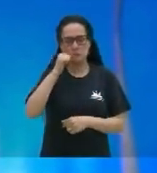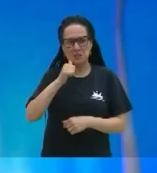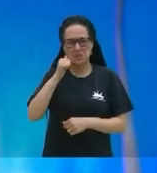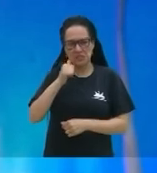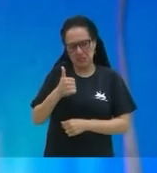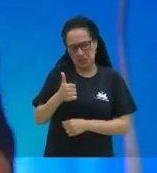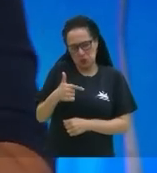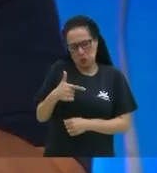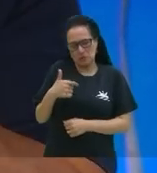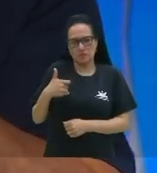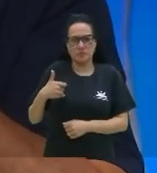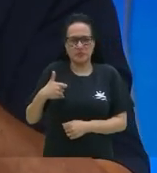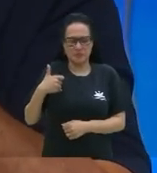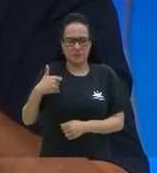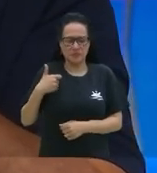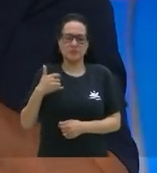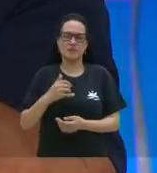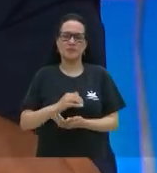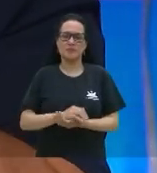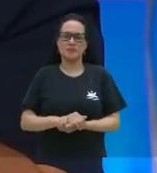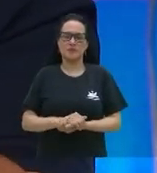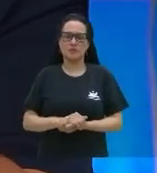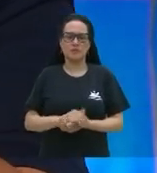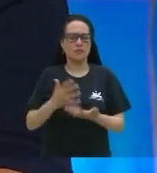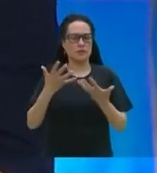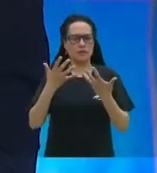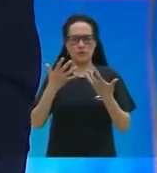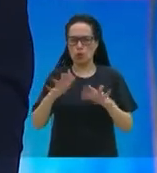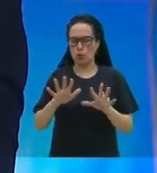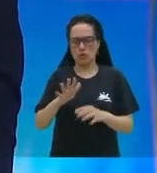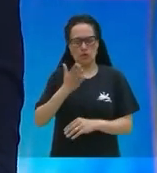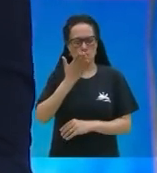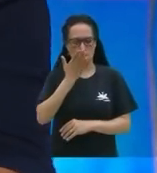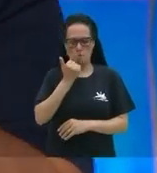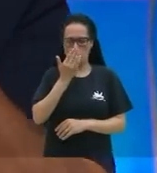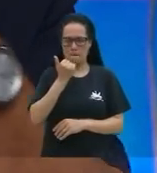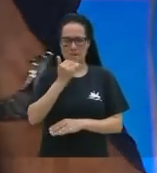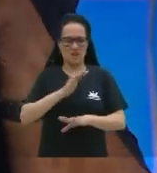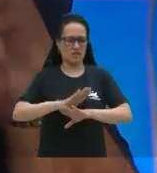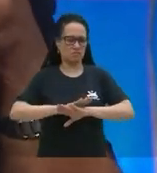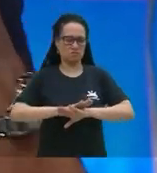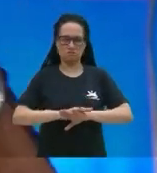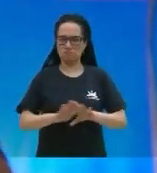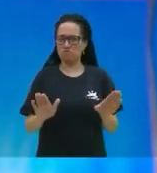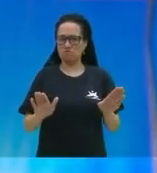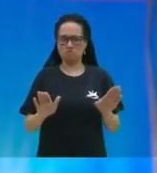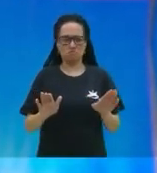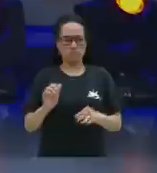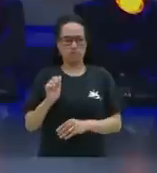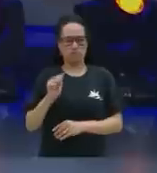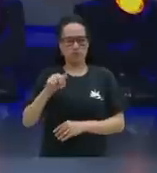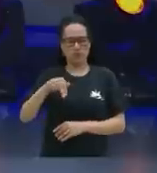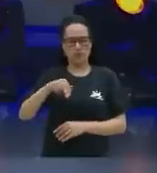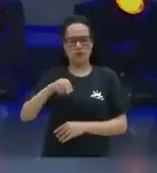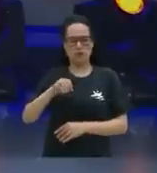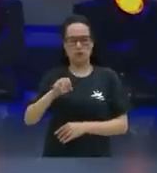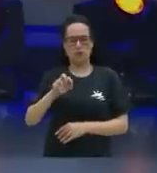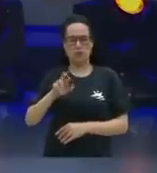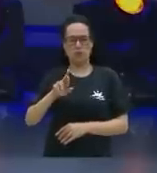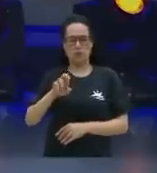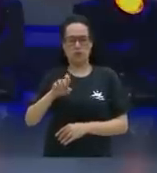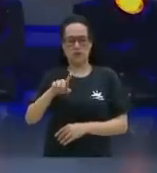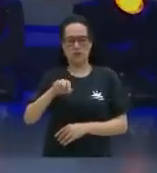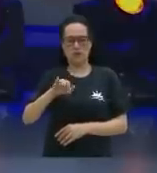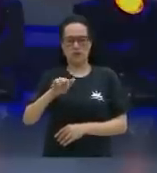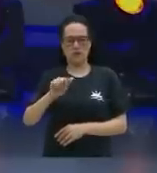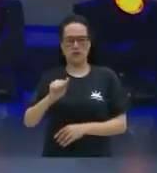12 anos, não queria mais comer, entrou em anorexia, perdendo